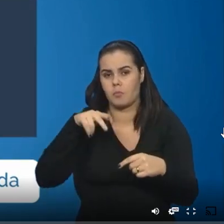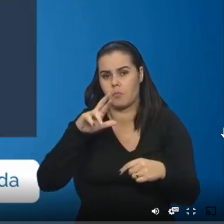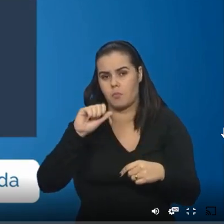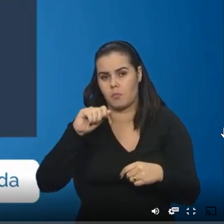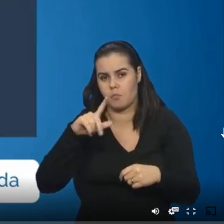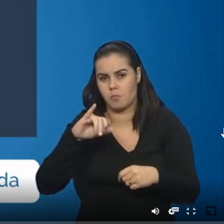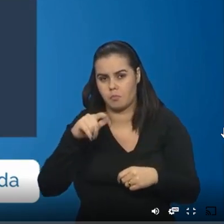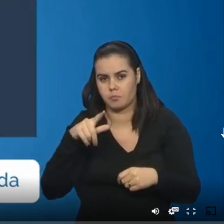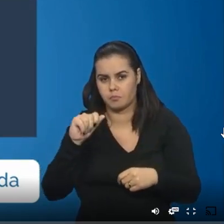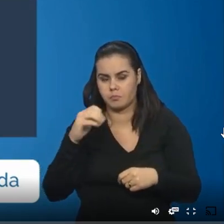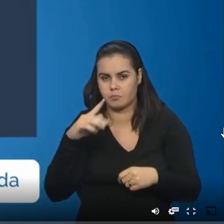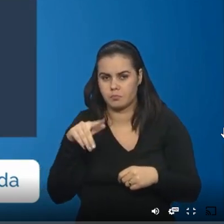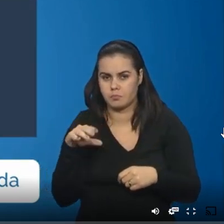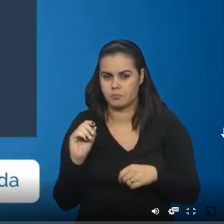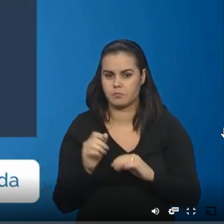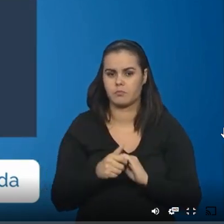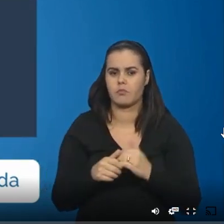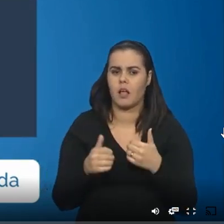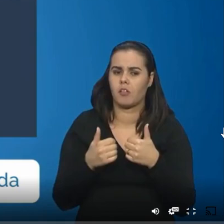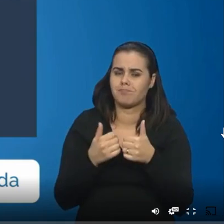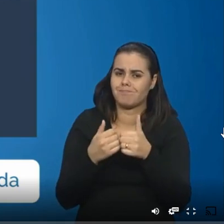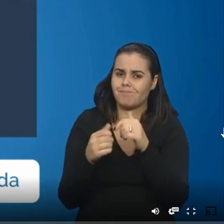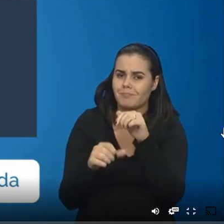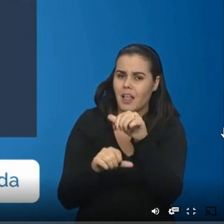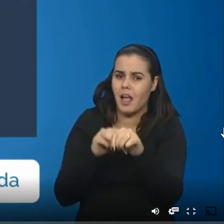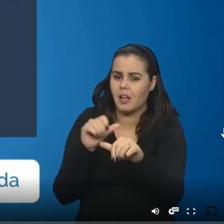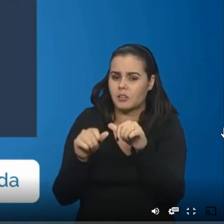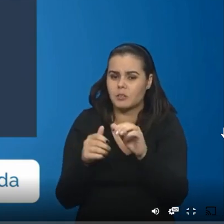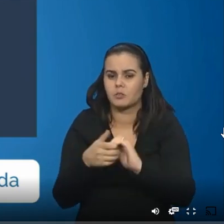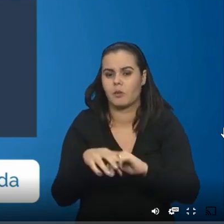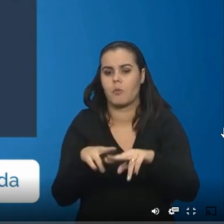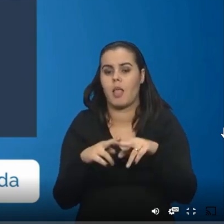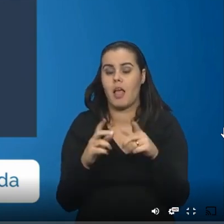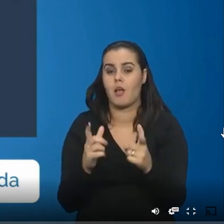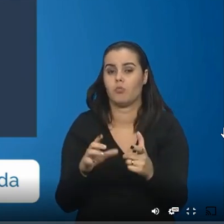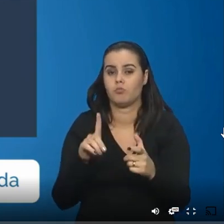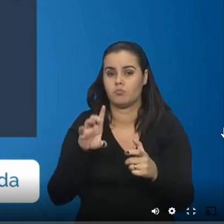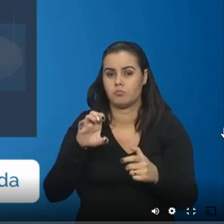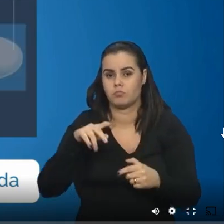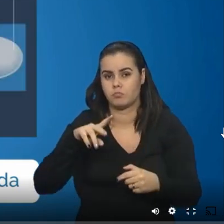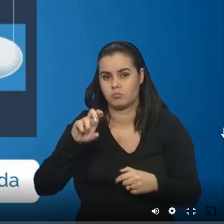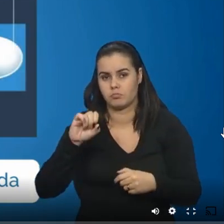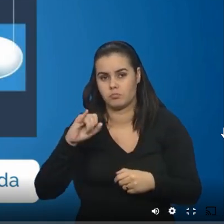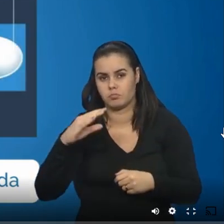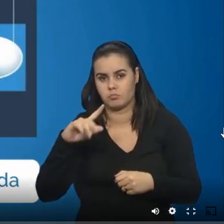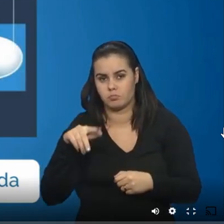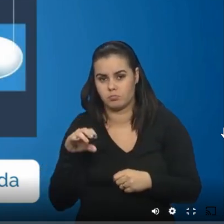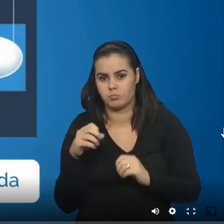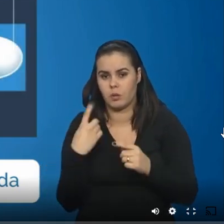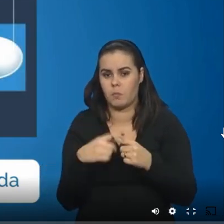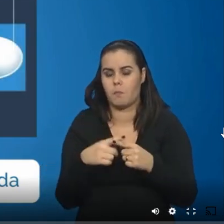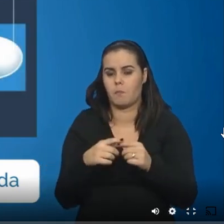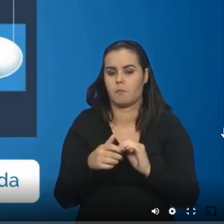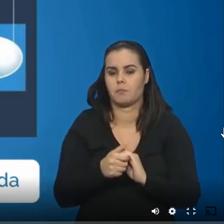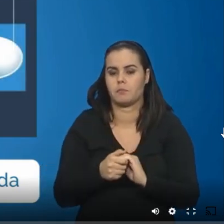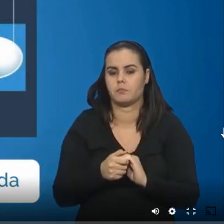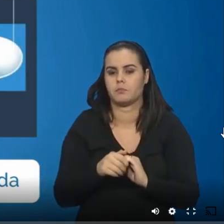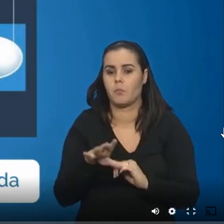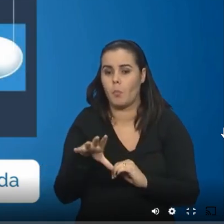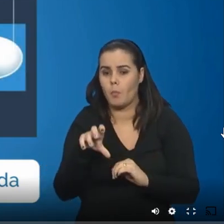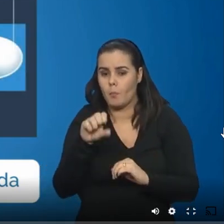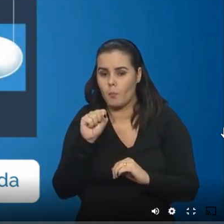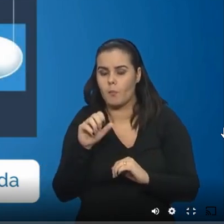mineralização transporta essas substâncias de sua fonte até um ambiente de deposição, onde elas são retidas numa